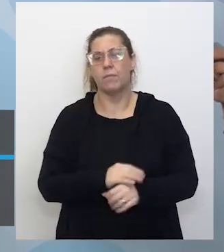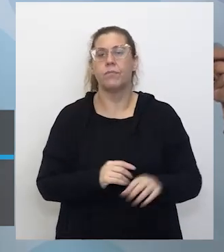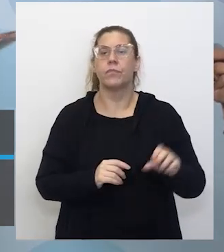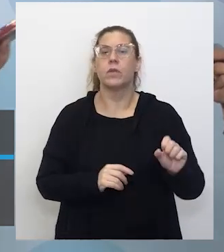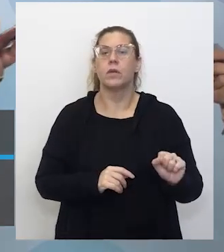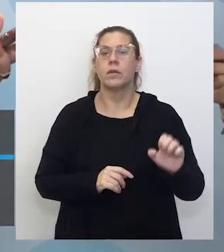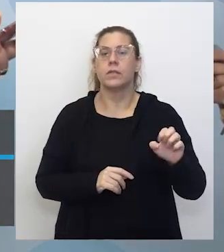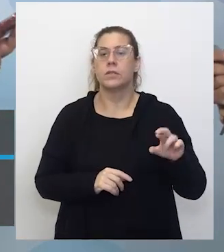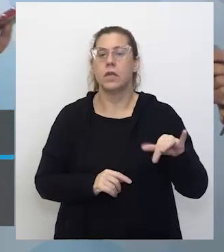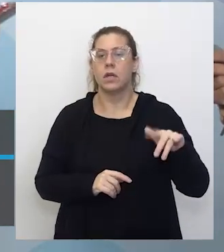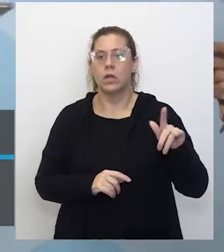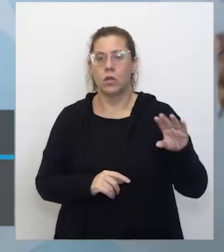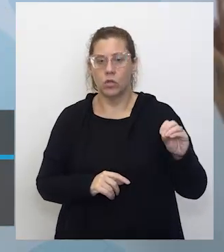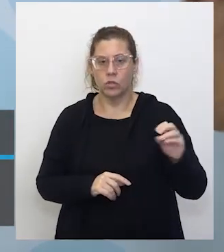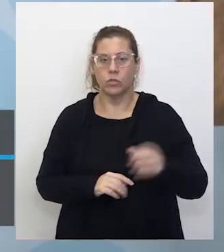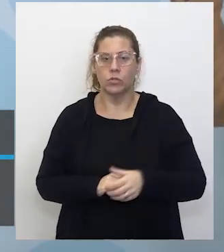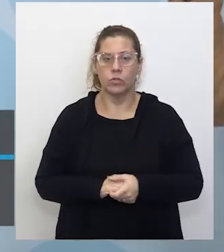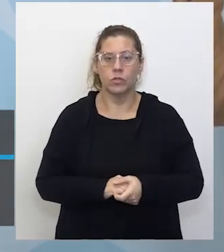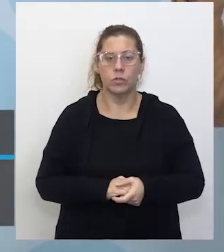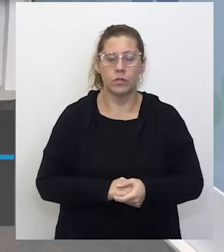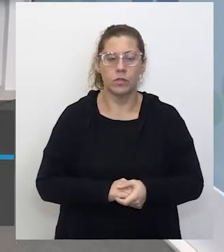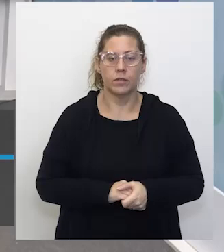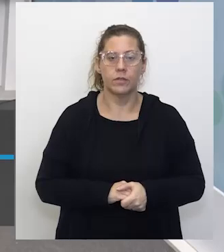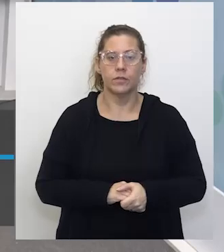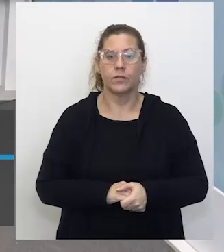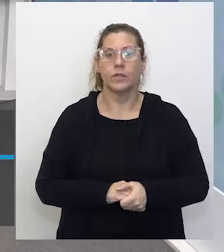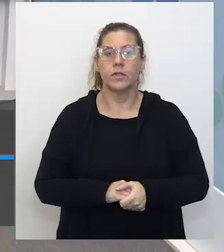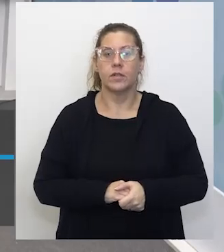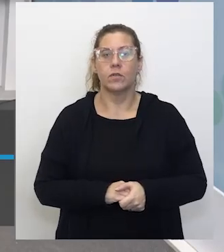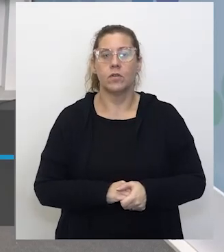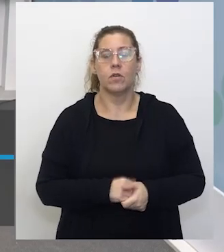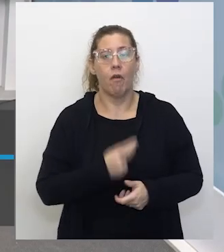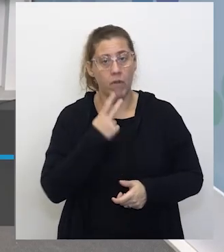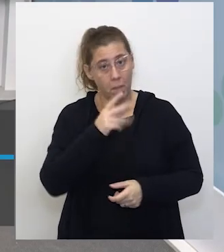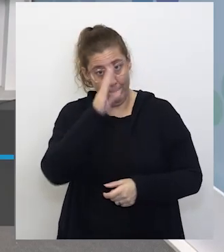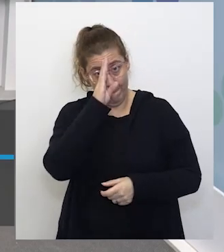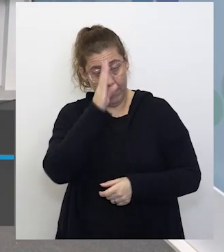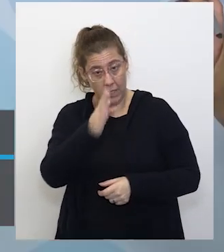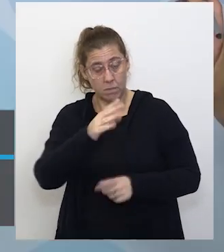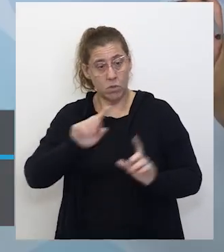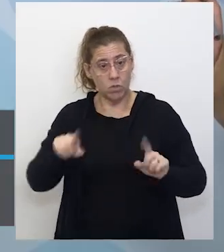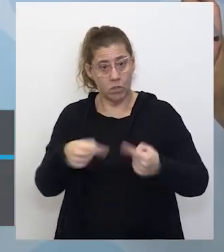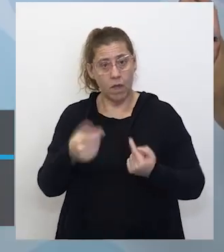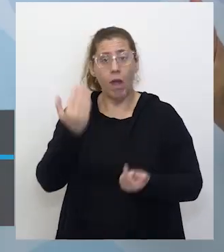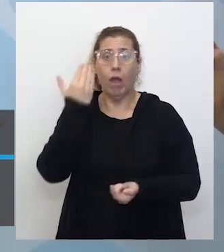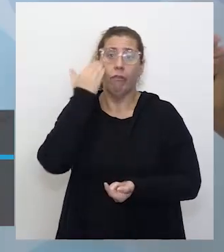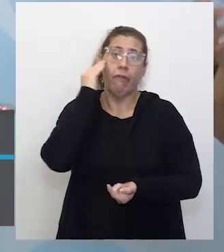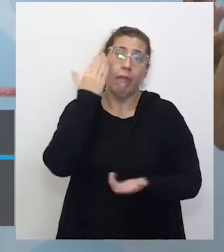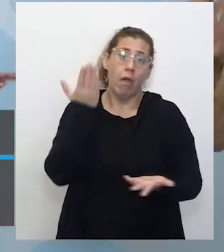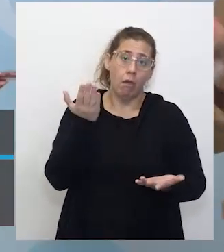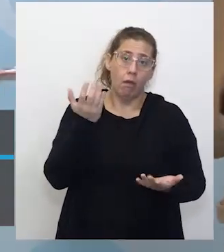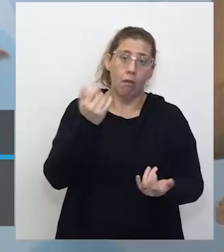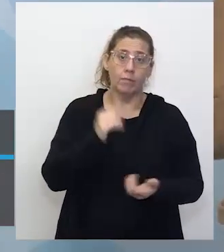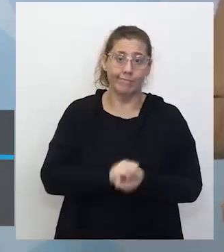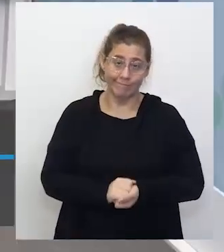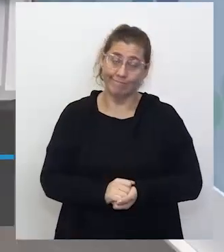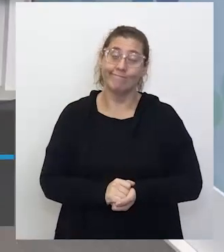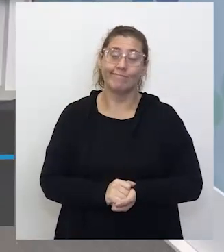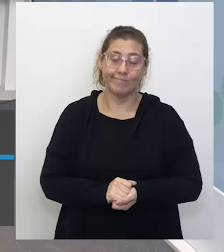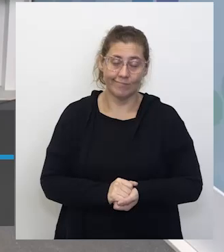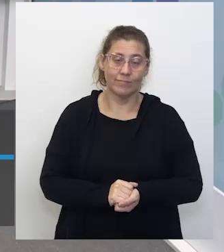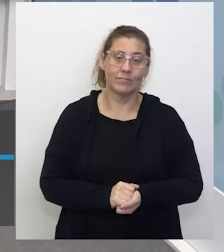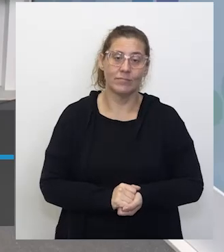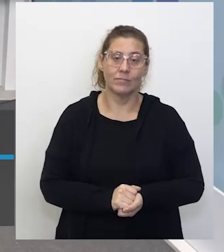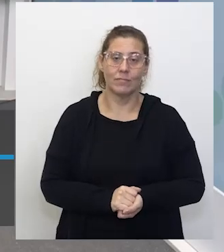Sérgio tá aqui, ó, leu nossa mente. Que ele falou que o principal desafio é compreender a mensagem. Perfeito,